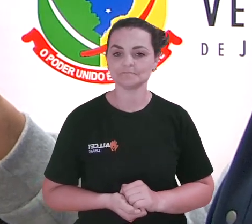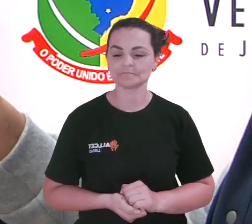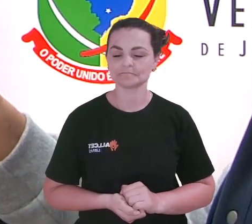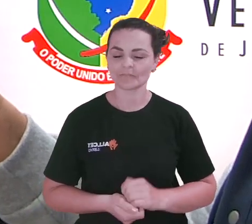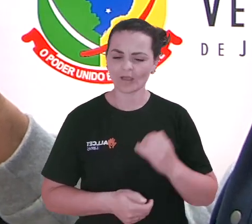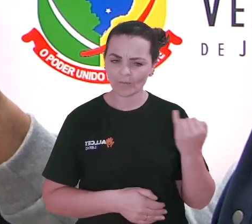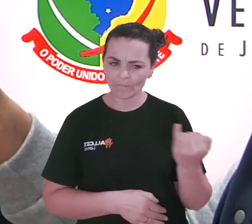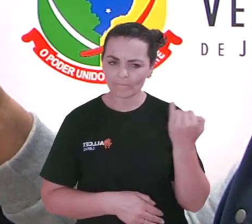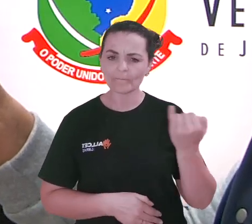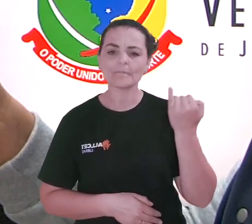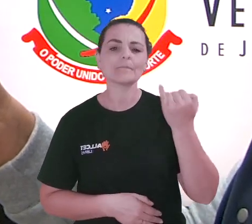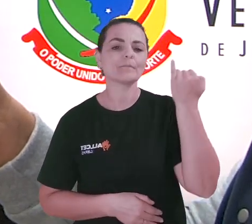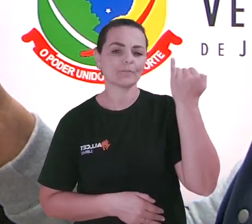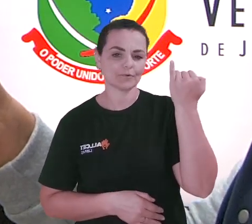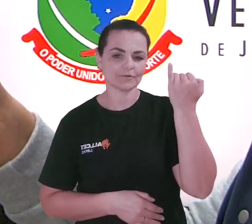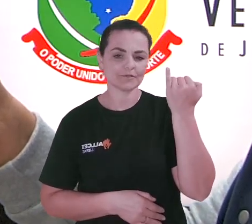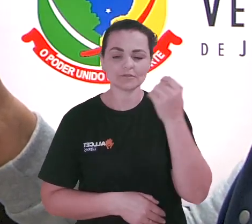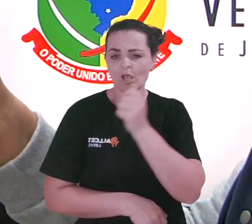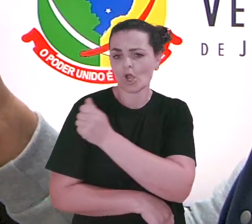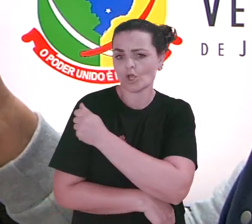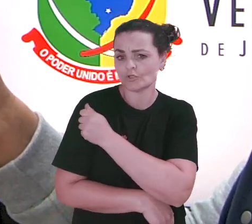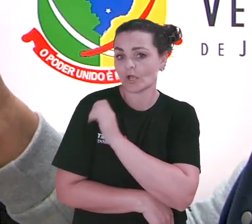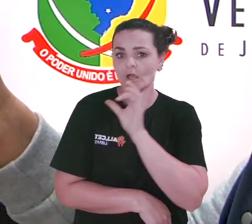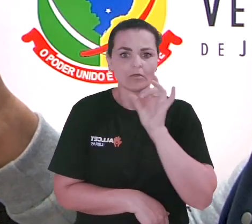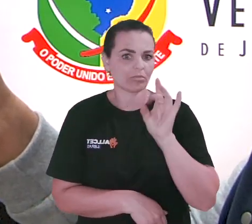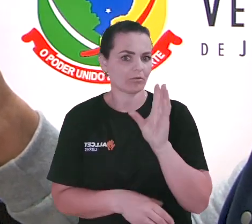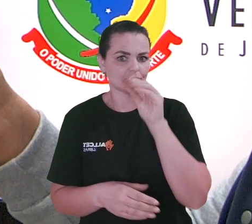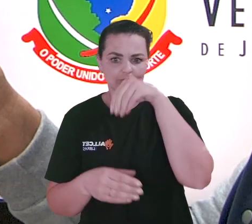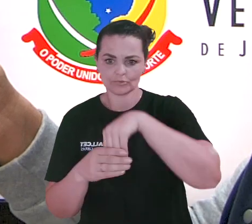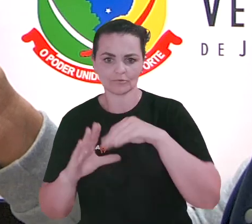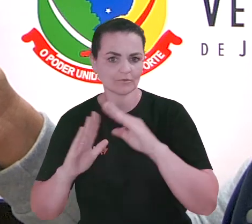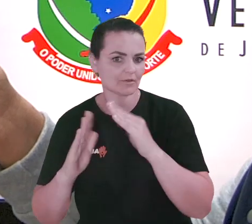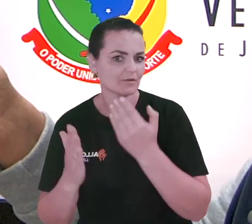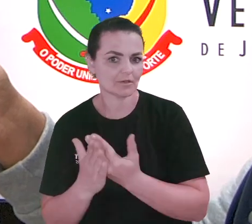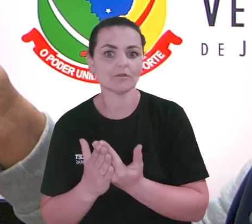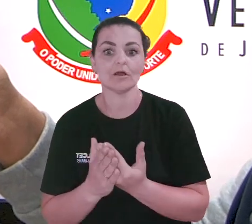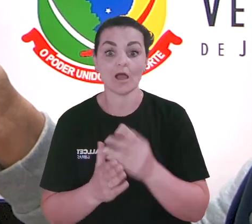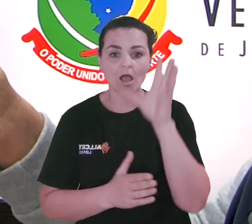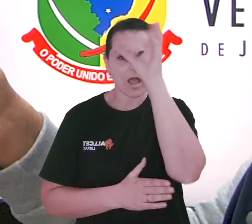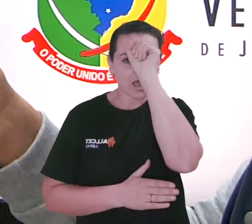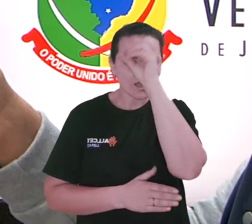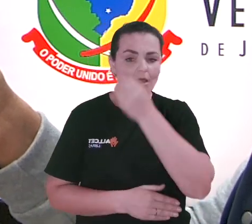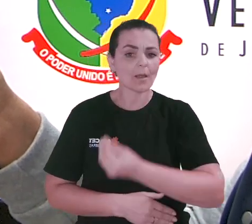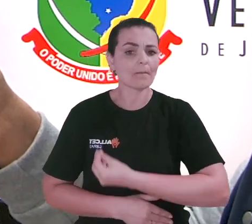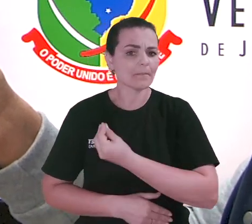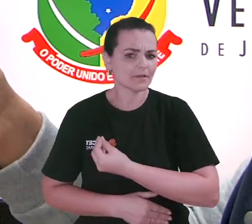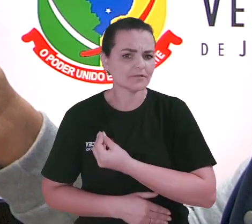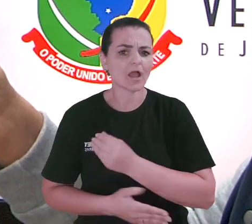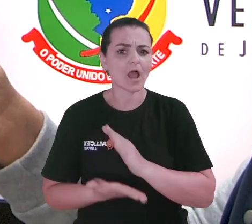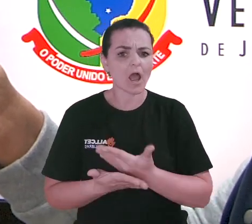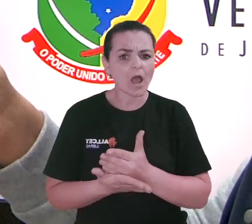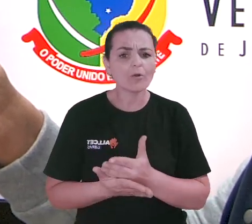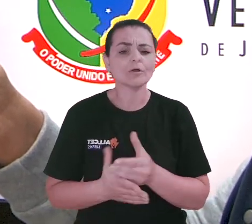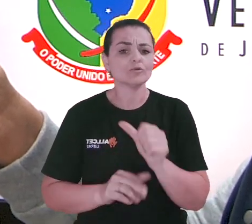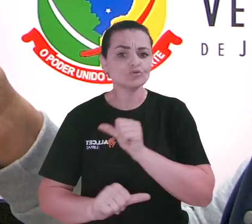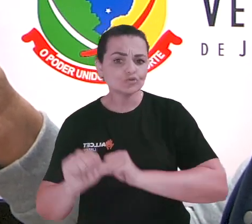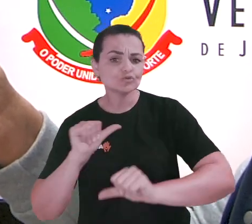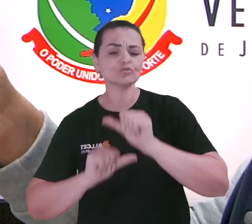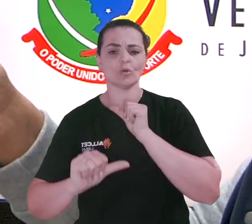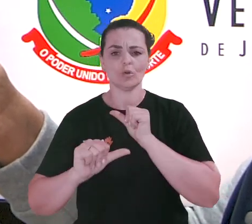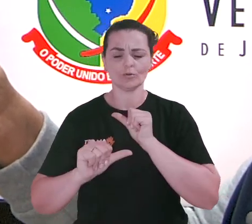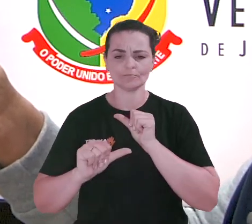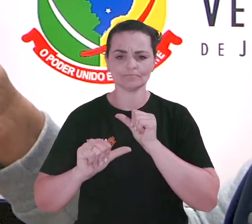algo assim importante pois estudante não é só a pessoa que está na escola ou algo do tipo Nós aprendemos com a vida mesmo que